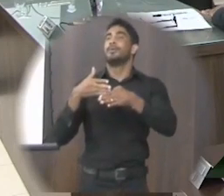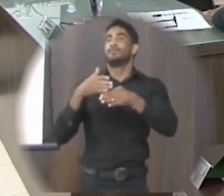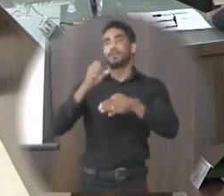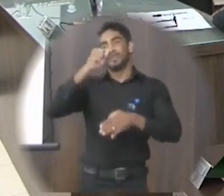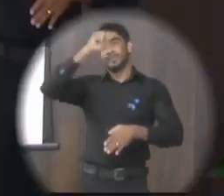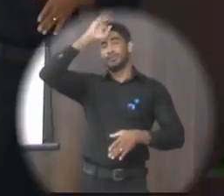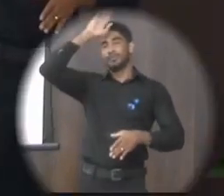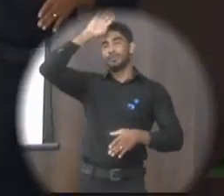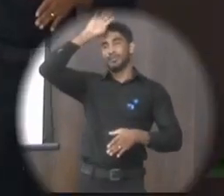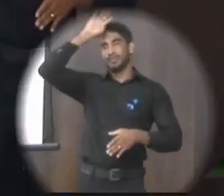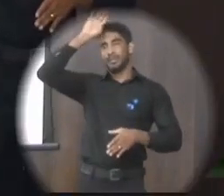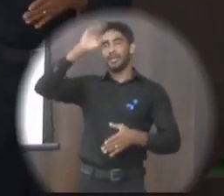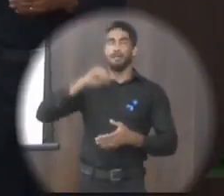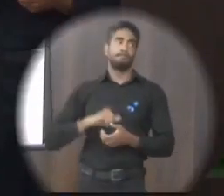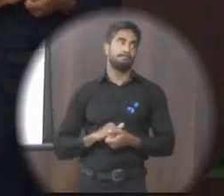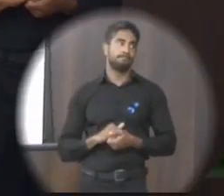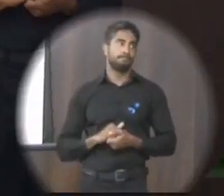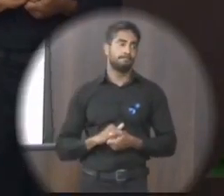presidente.